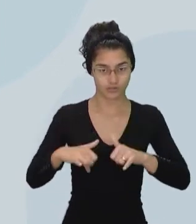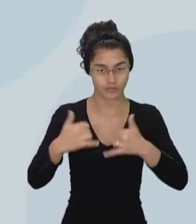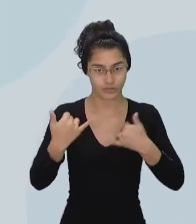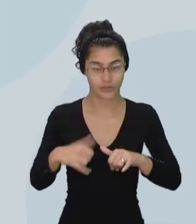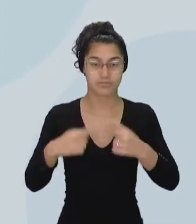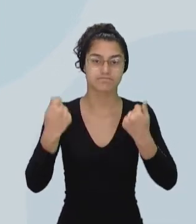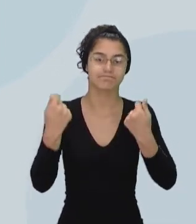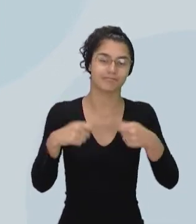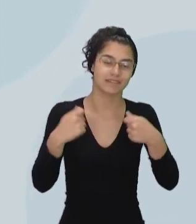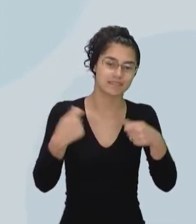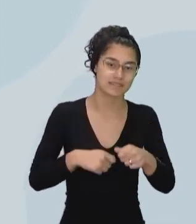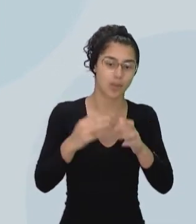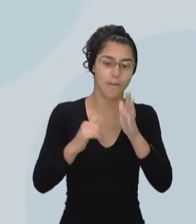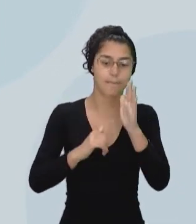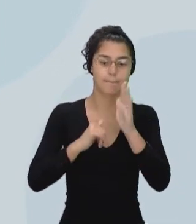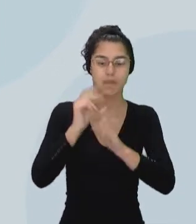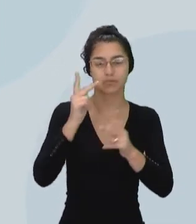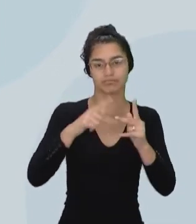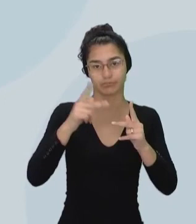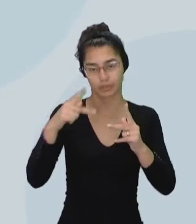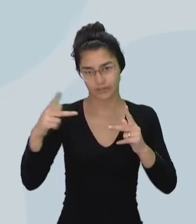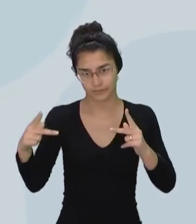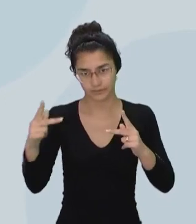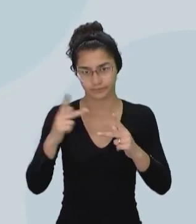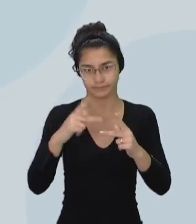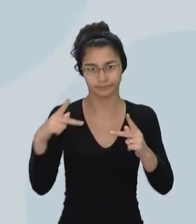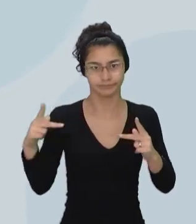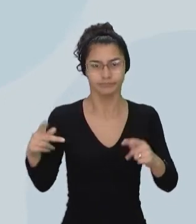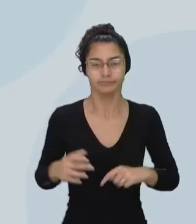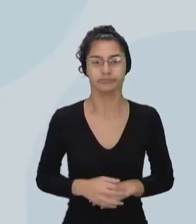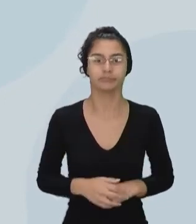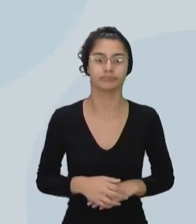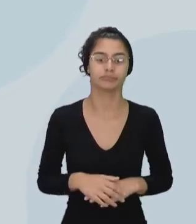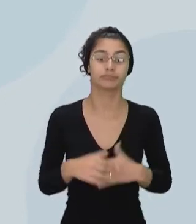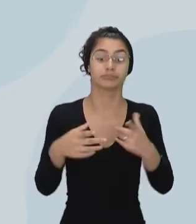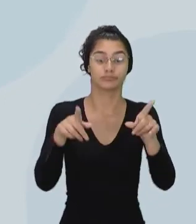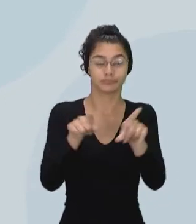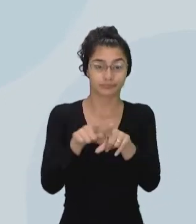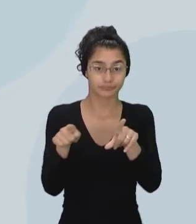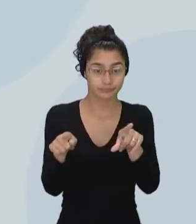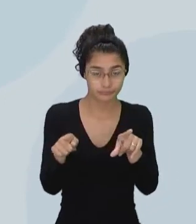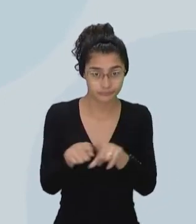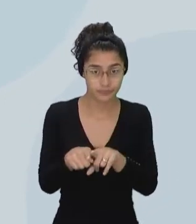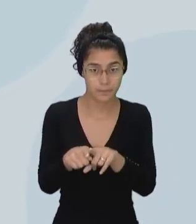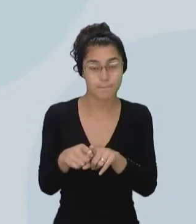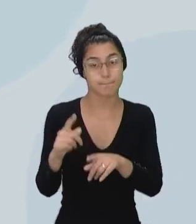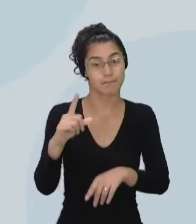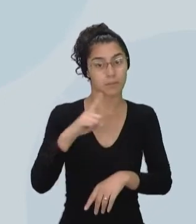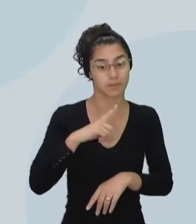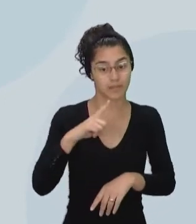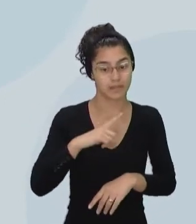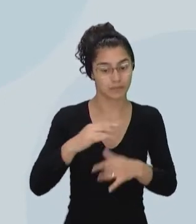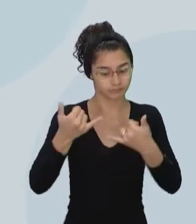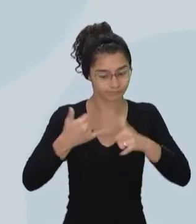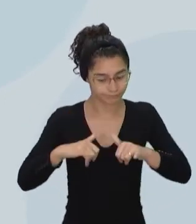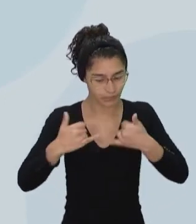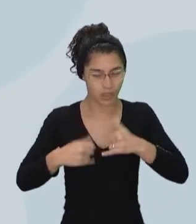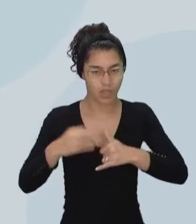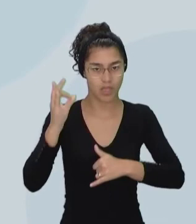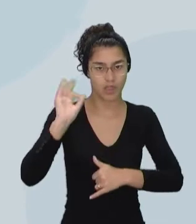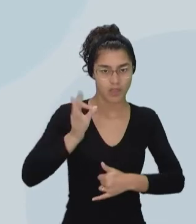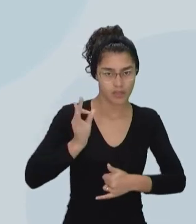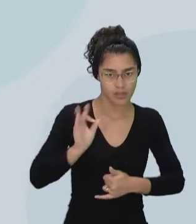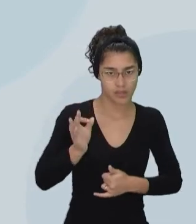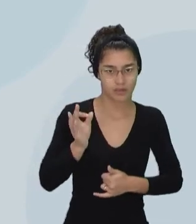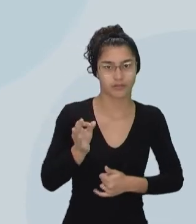e precisa de alta ingestão de proteínas, justamente para ter energia suficiente